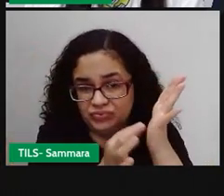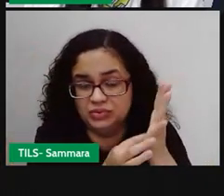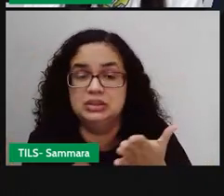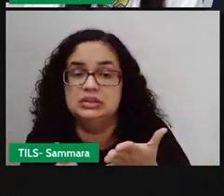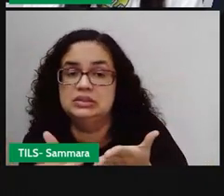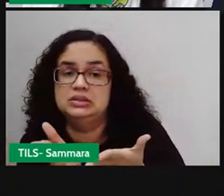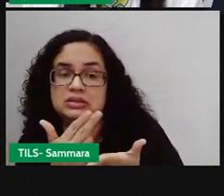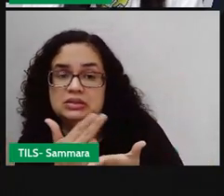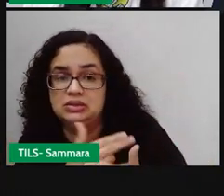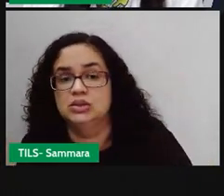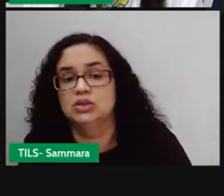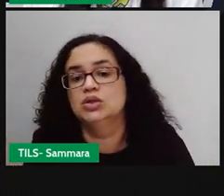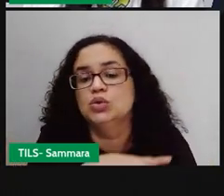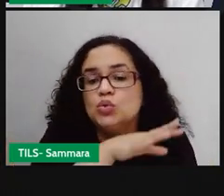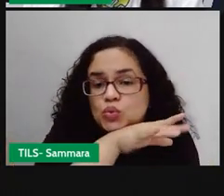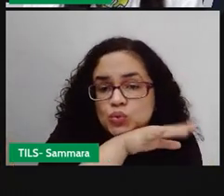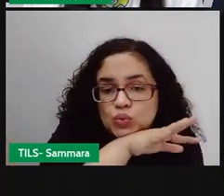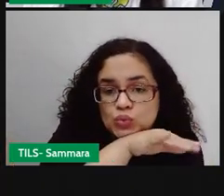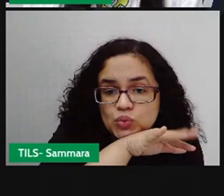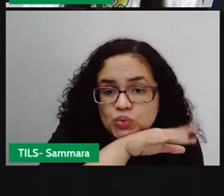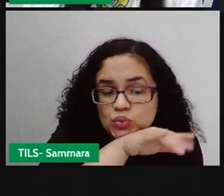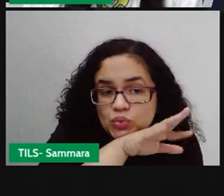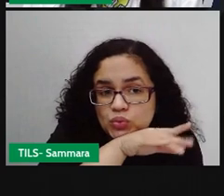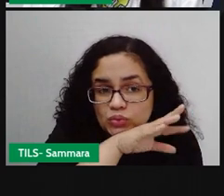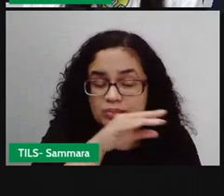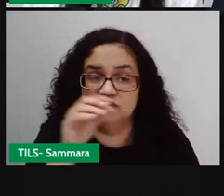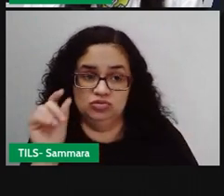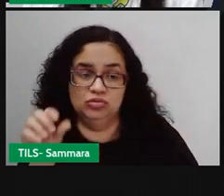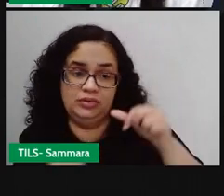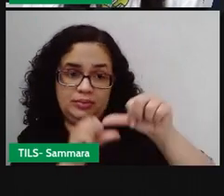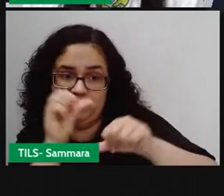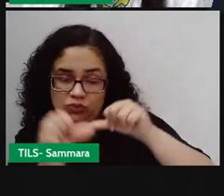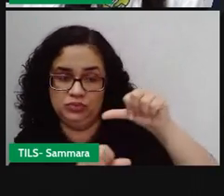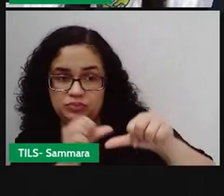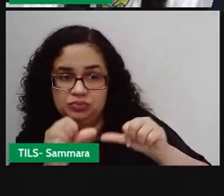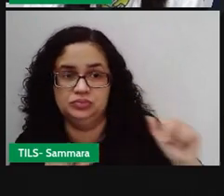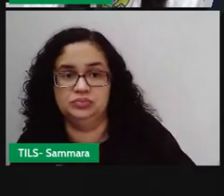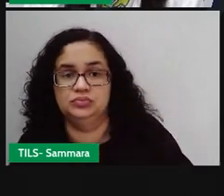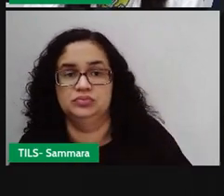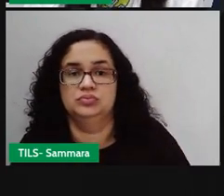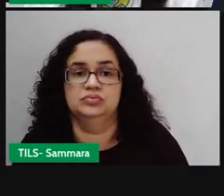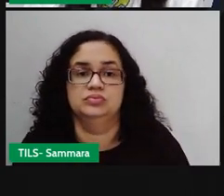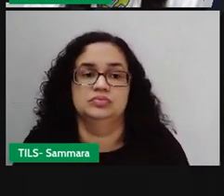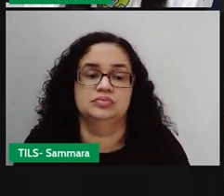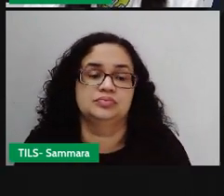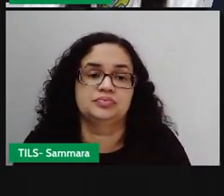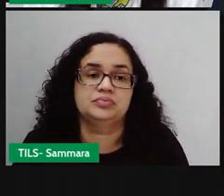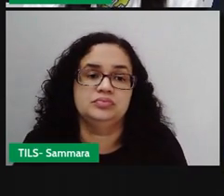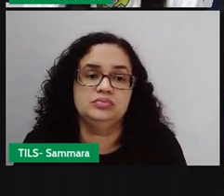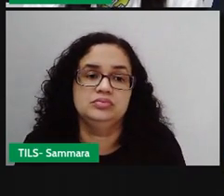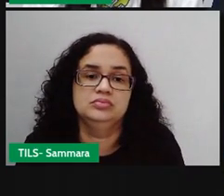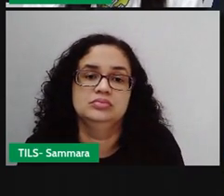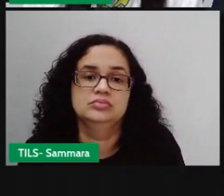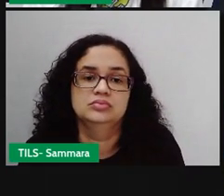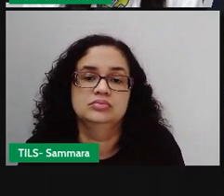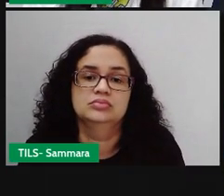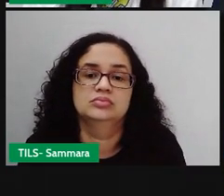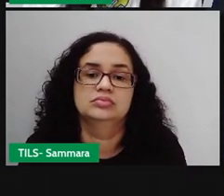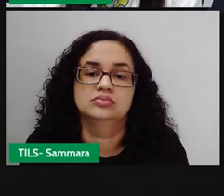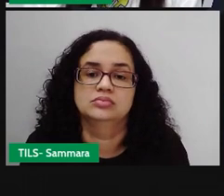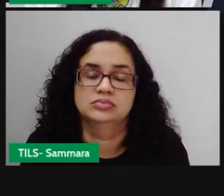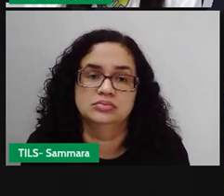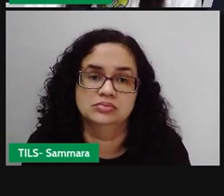imagens estavam danificadas, mas ele foi restaurado e está para a gente observar.